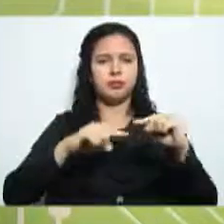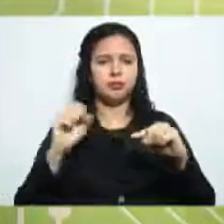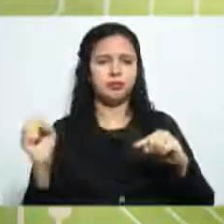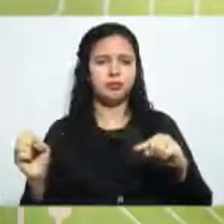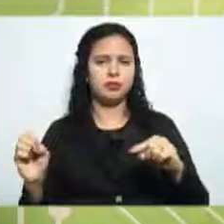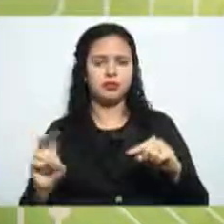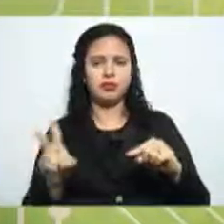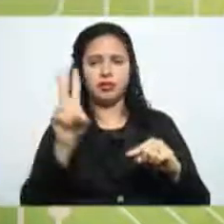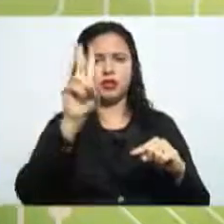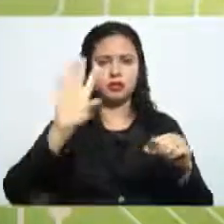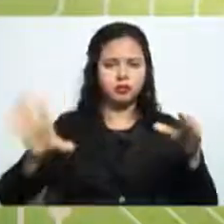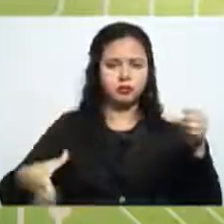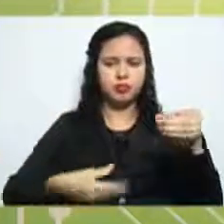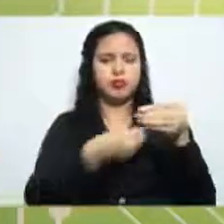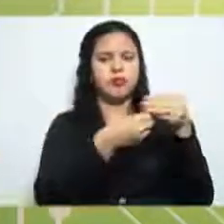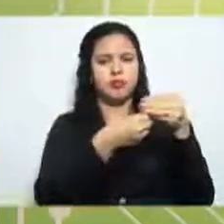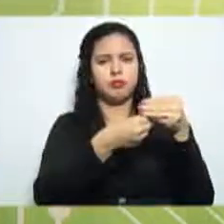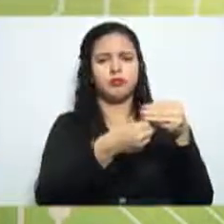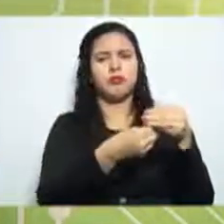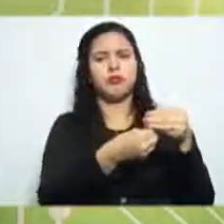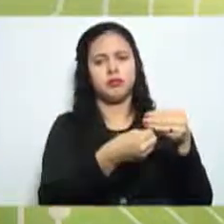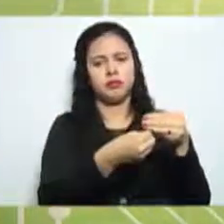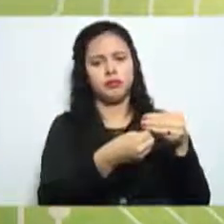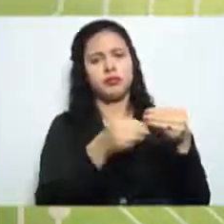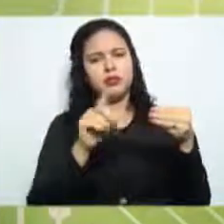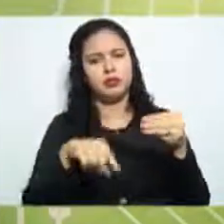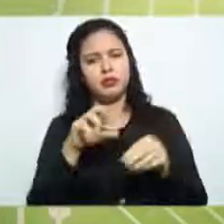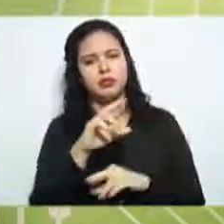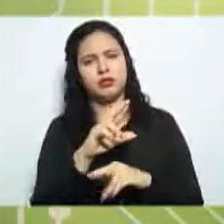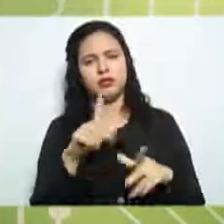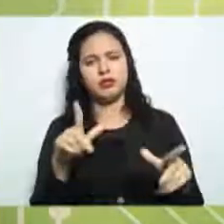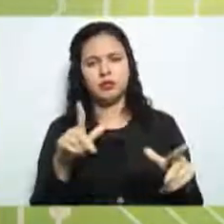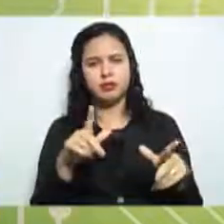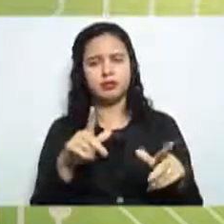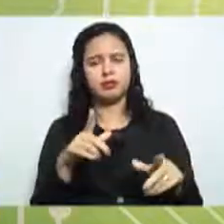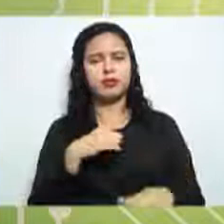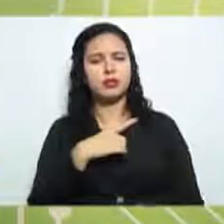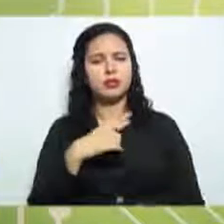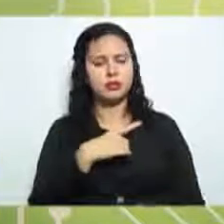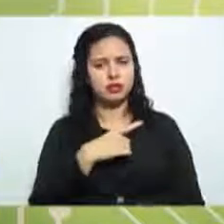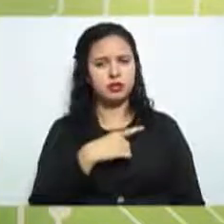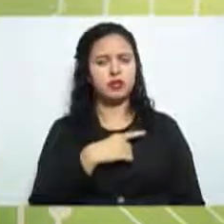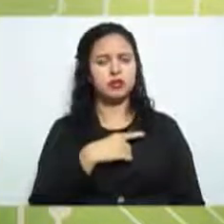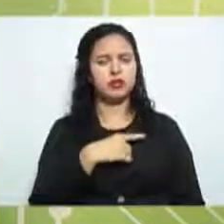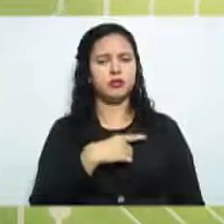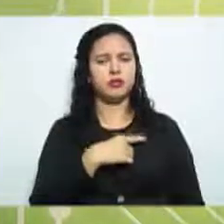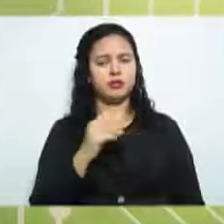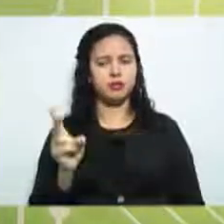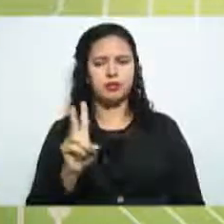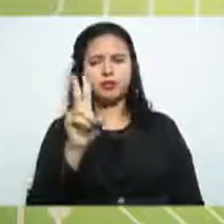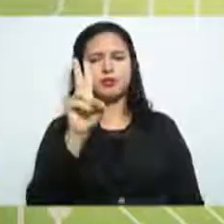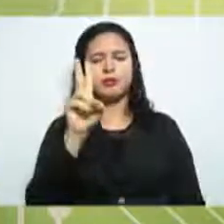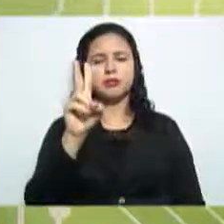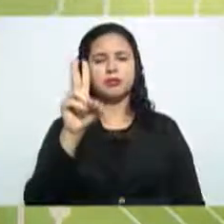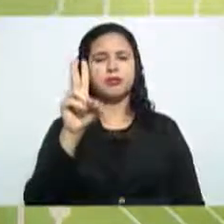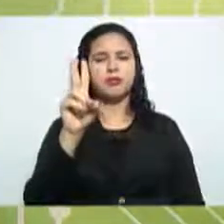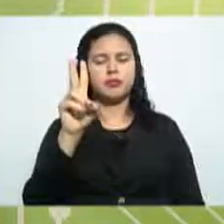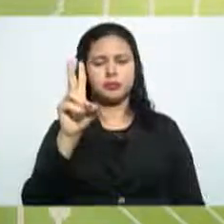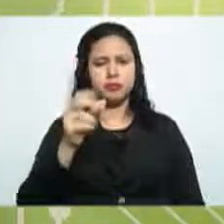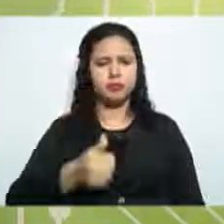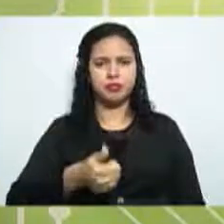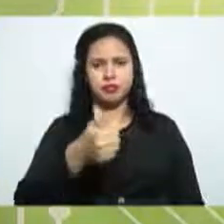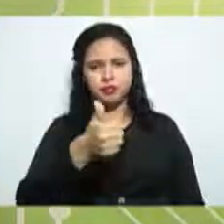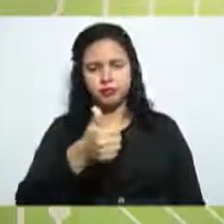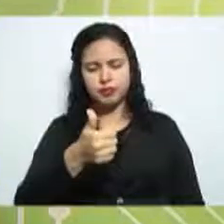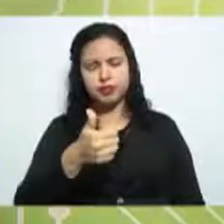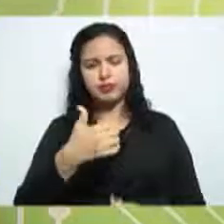agregado, valor mais adicionado ao produto, um produto mais diferenciado que tem um preço melhor. Então a gente tem uma grande argumentação aqui